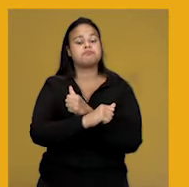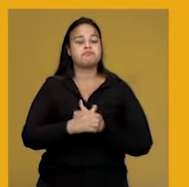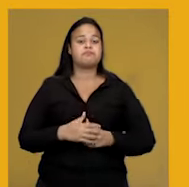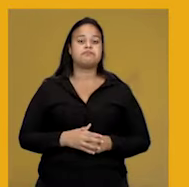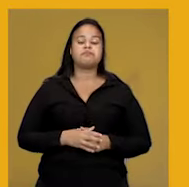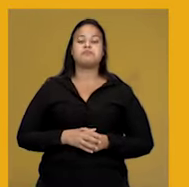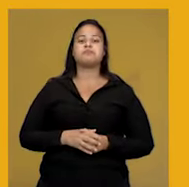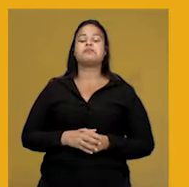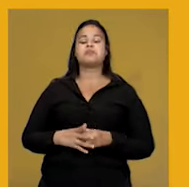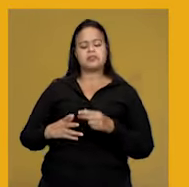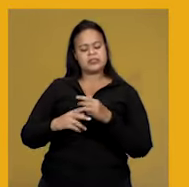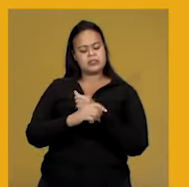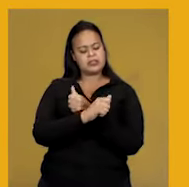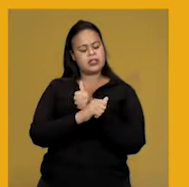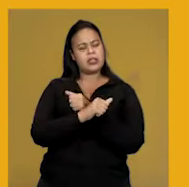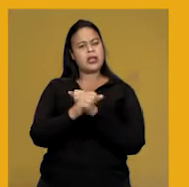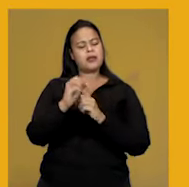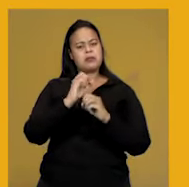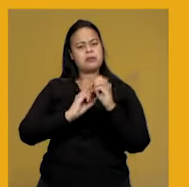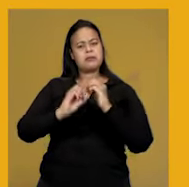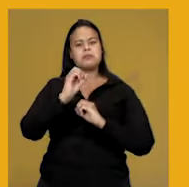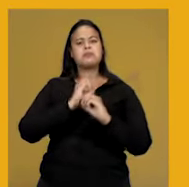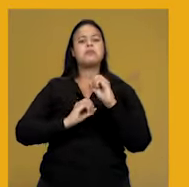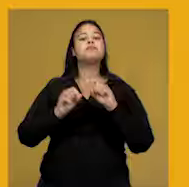Chamamos as covalentes também de ligações moleculares.